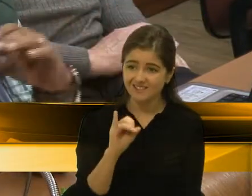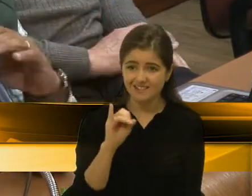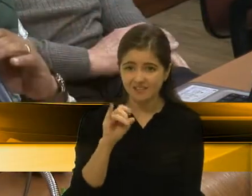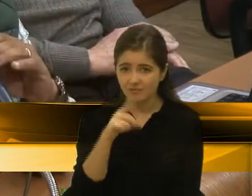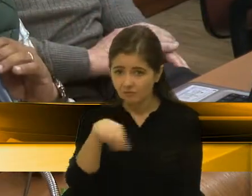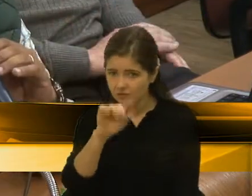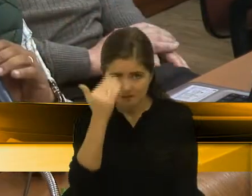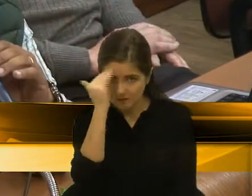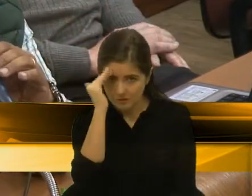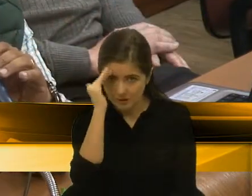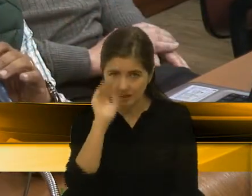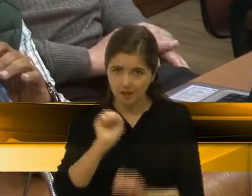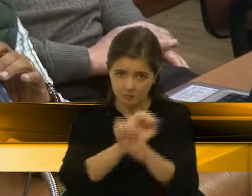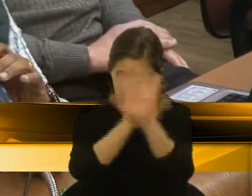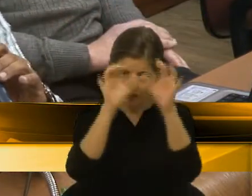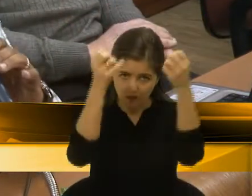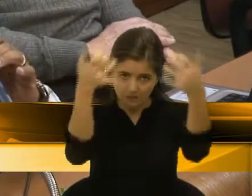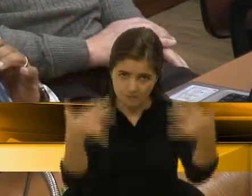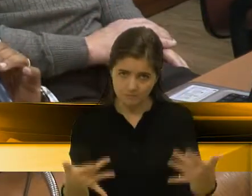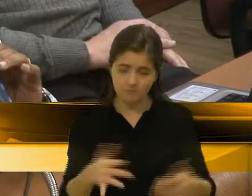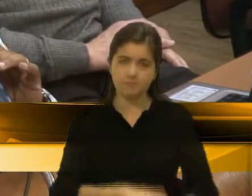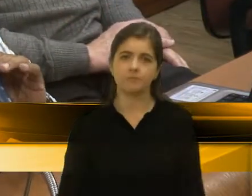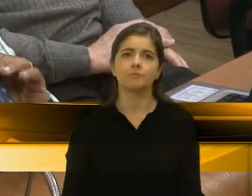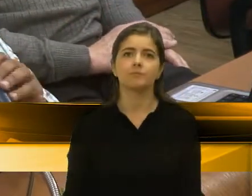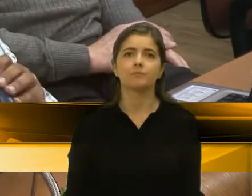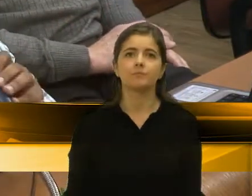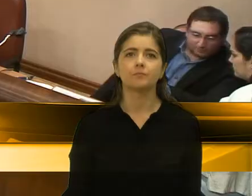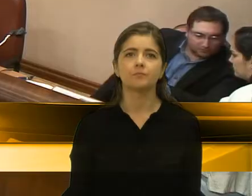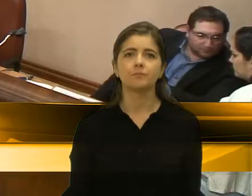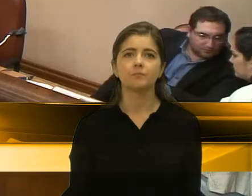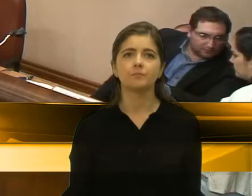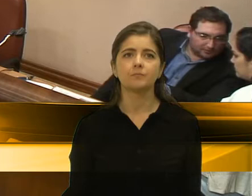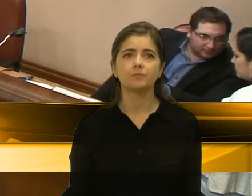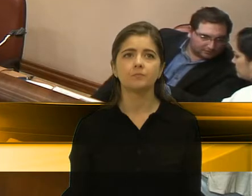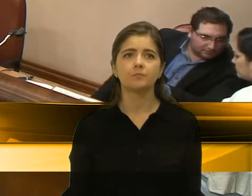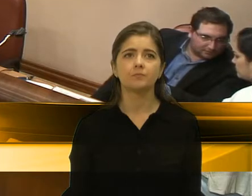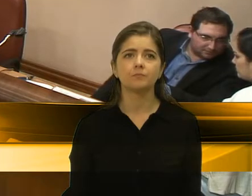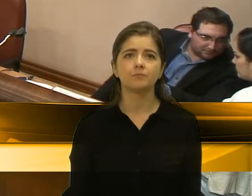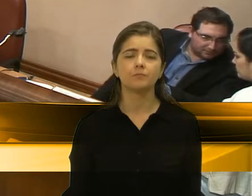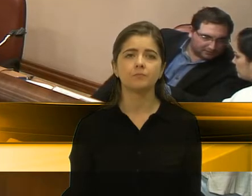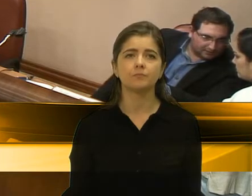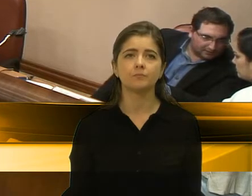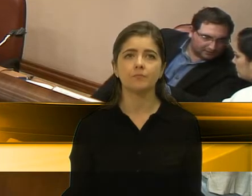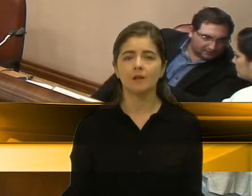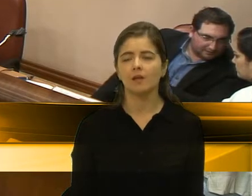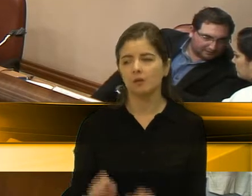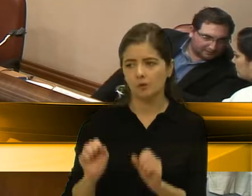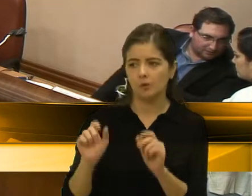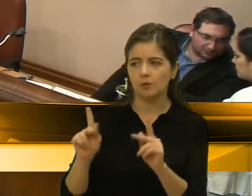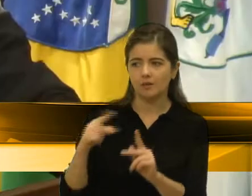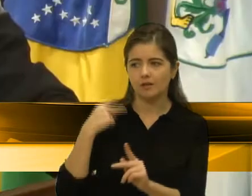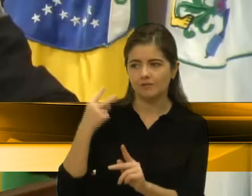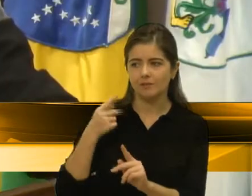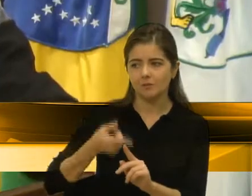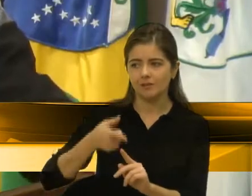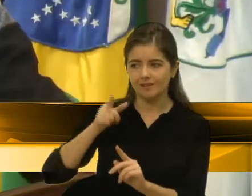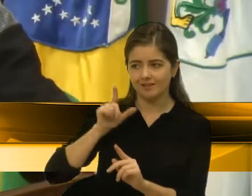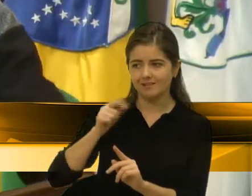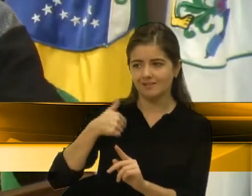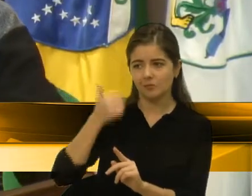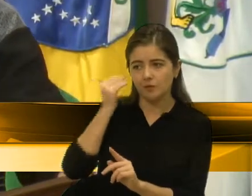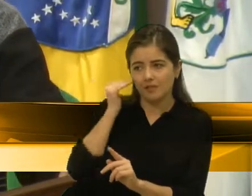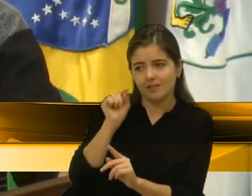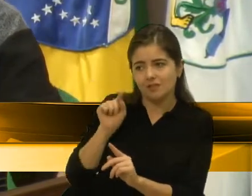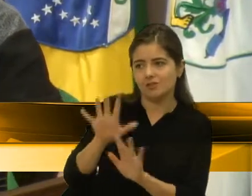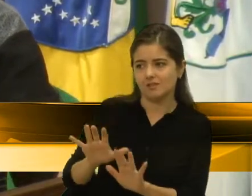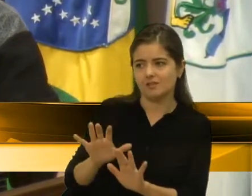entendimento, não foi de minha parte. Só para deixar afirmado. Tá bom, vereador, mas a forma que o senhor falou foi a forma que eu interpretei,